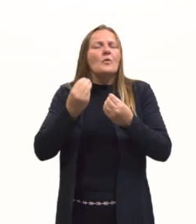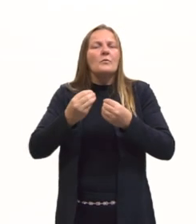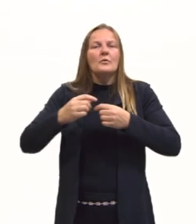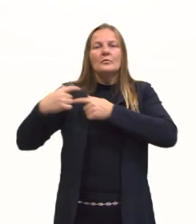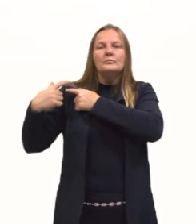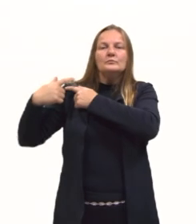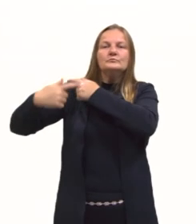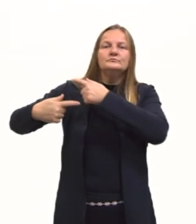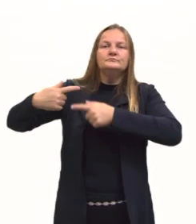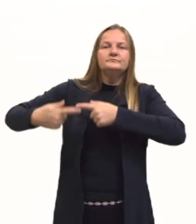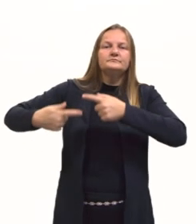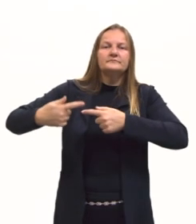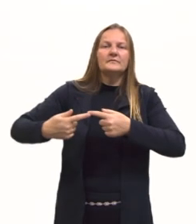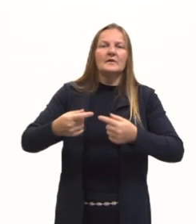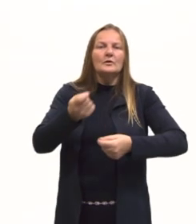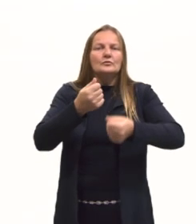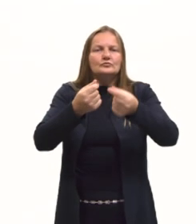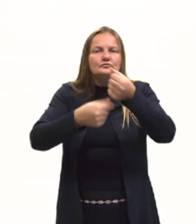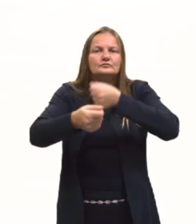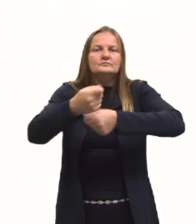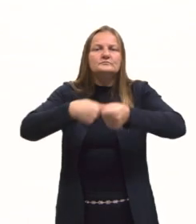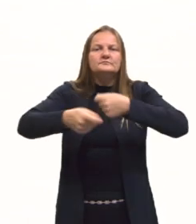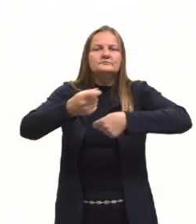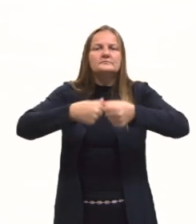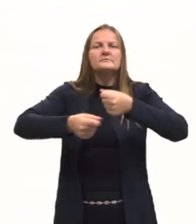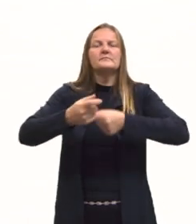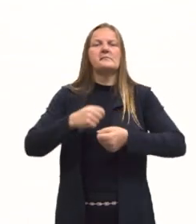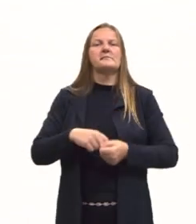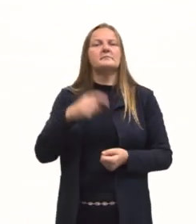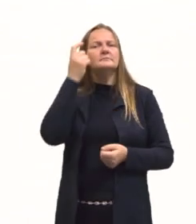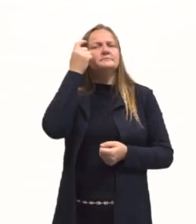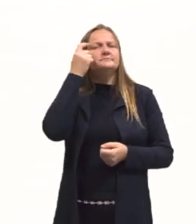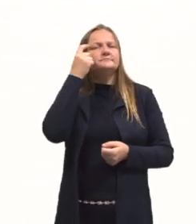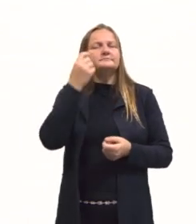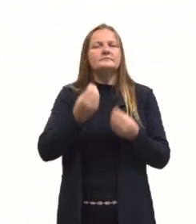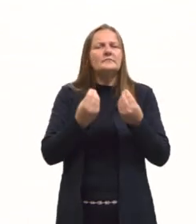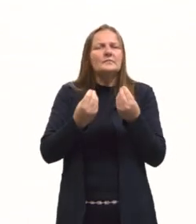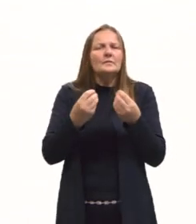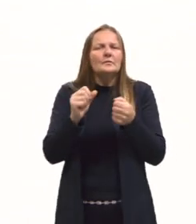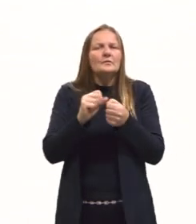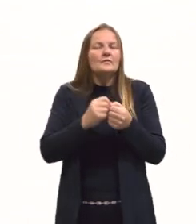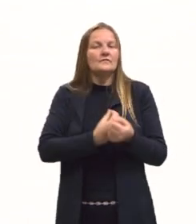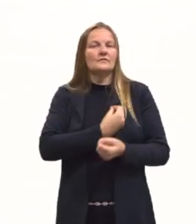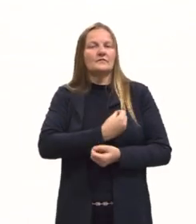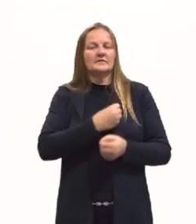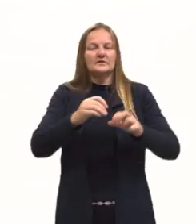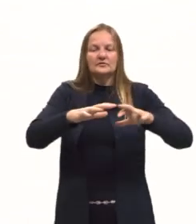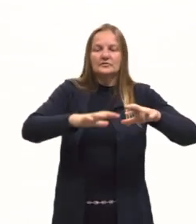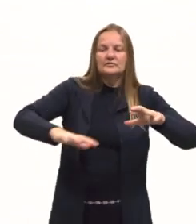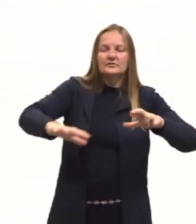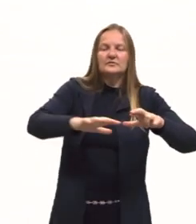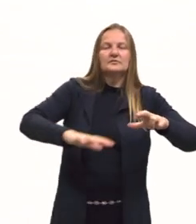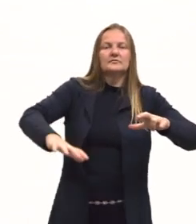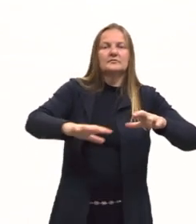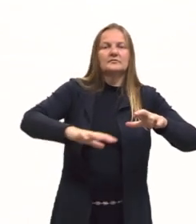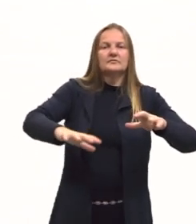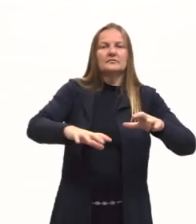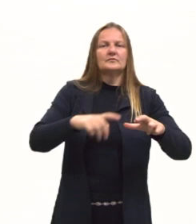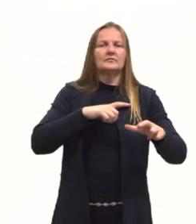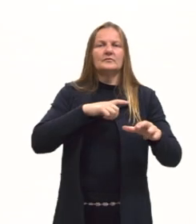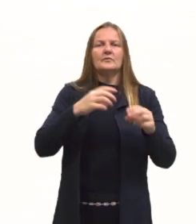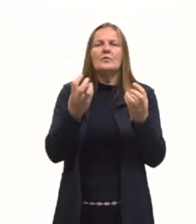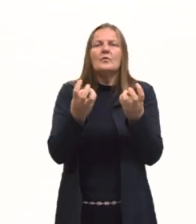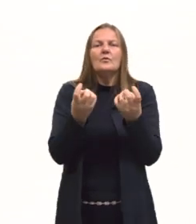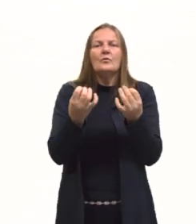se eu vou dar manutenção a economia eu vou ter que pensar uma economia vou ter que pensar por exemplo um território né quantidade